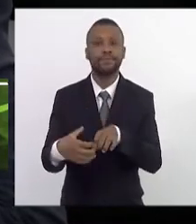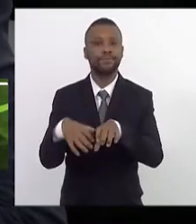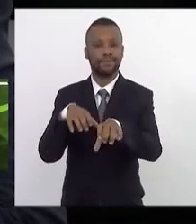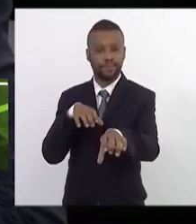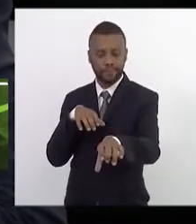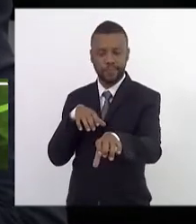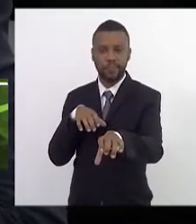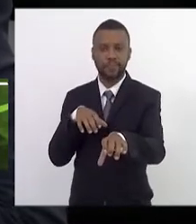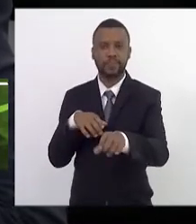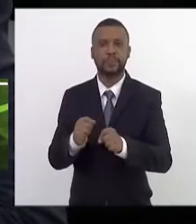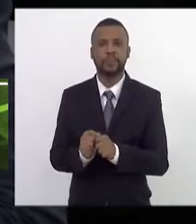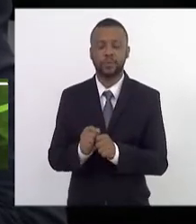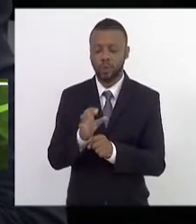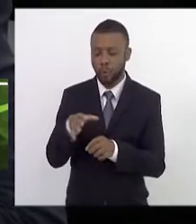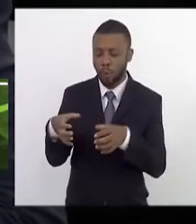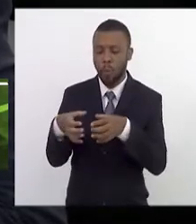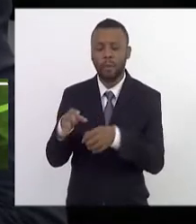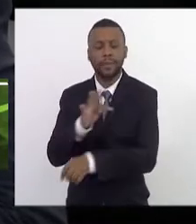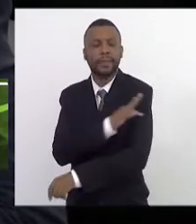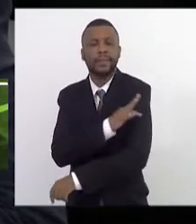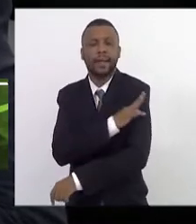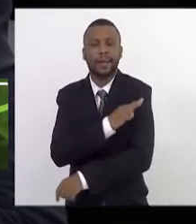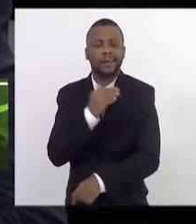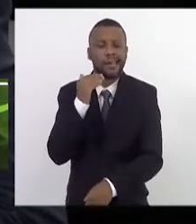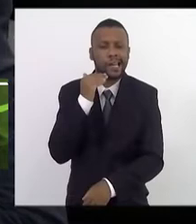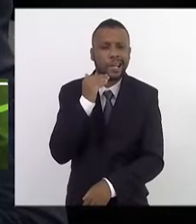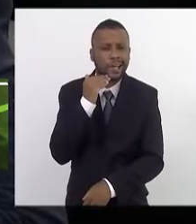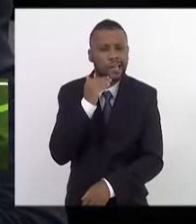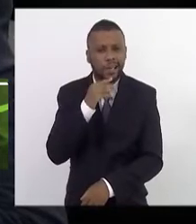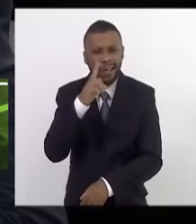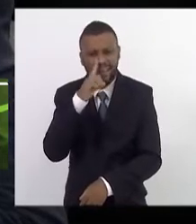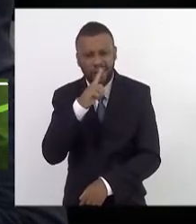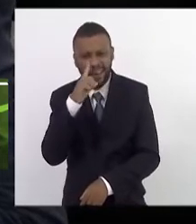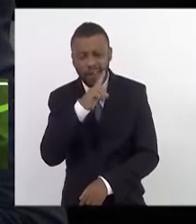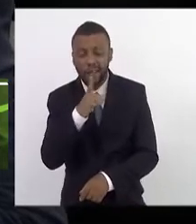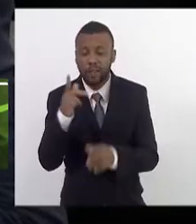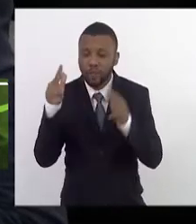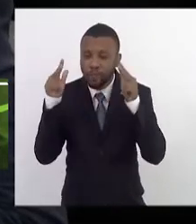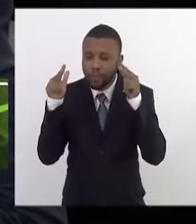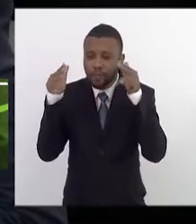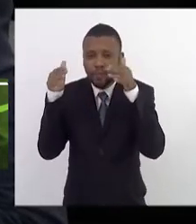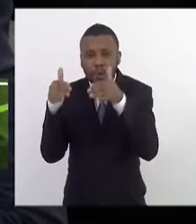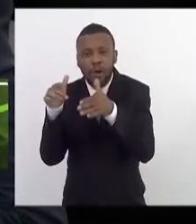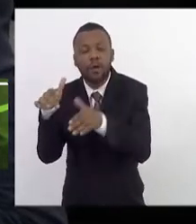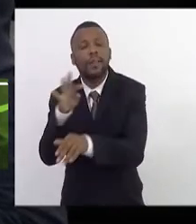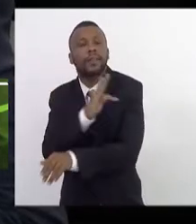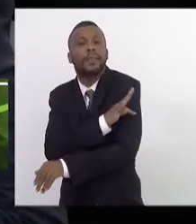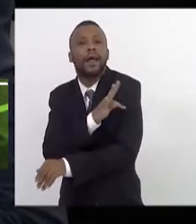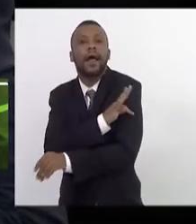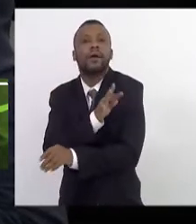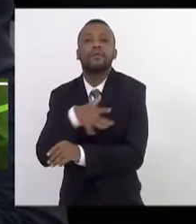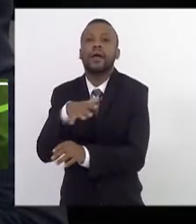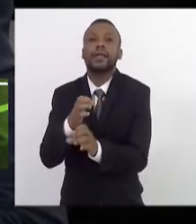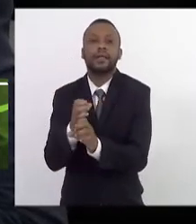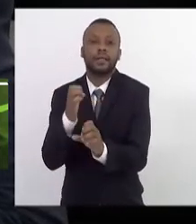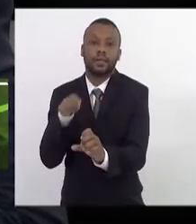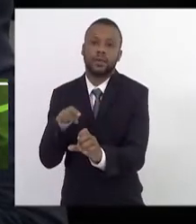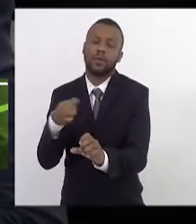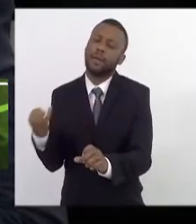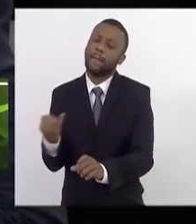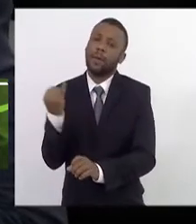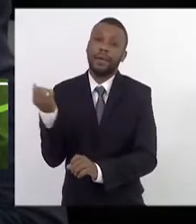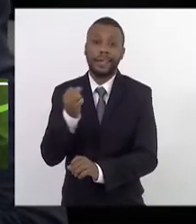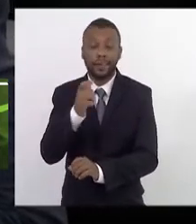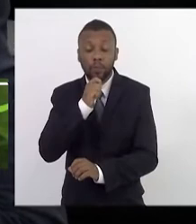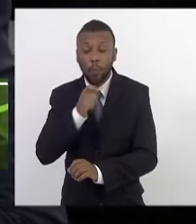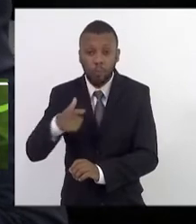com um corpo técnico defasado, sob o ponto de vista técnico da engenharia, isso é crucial. Se você não tem